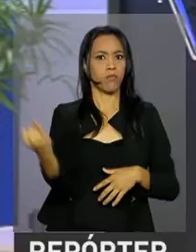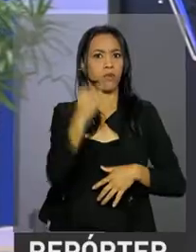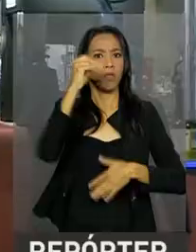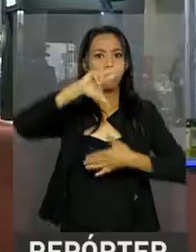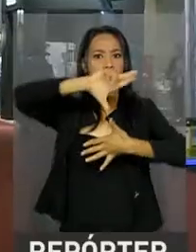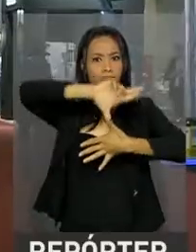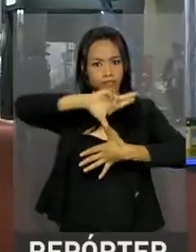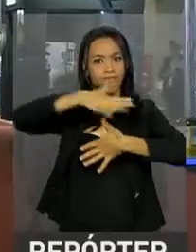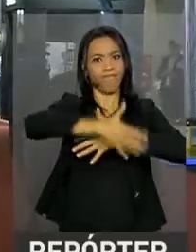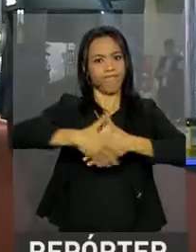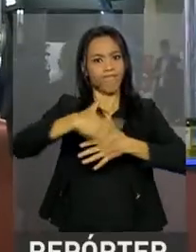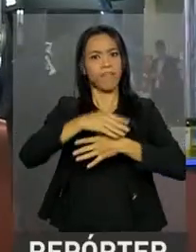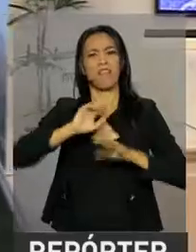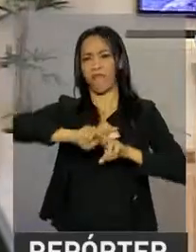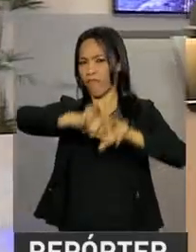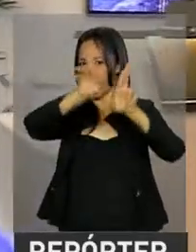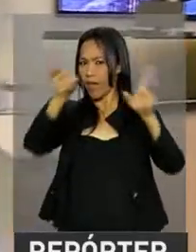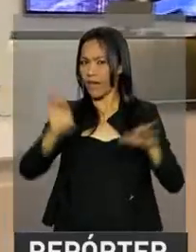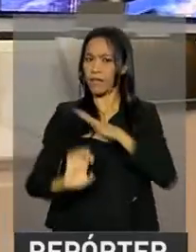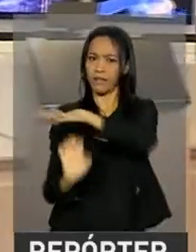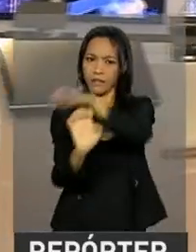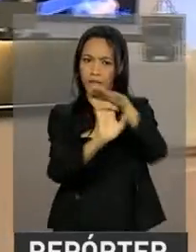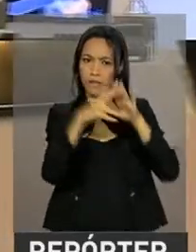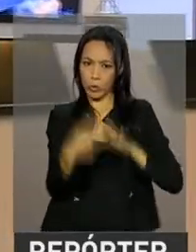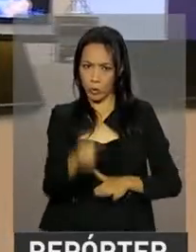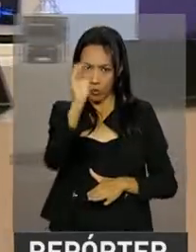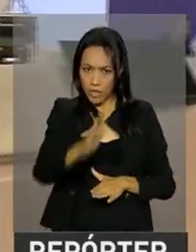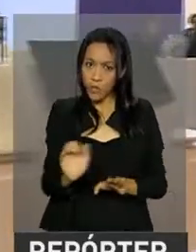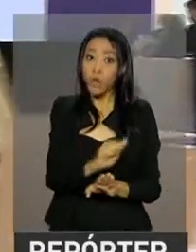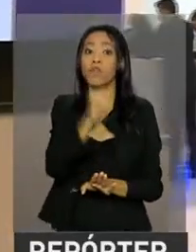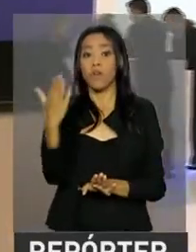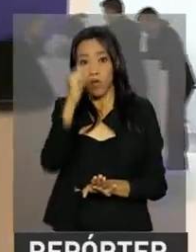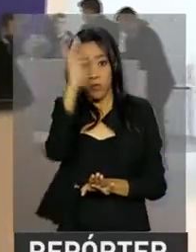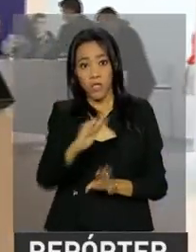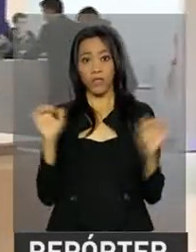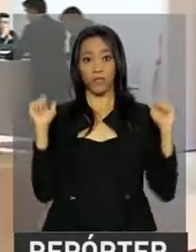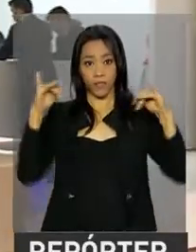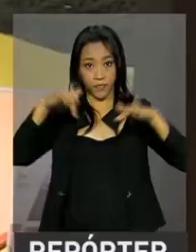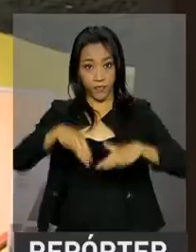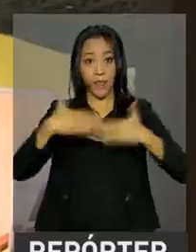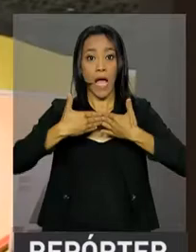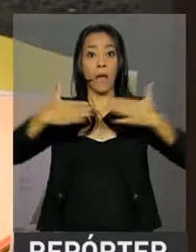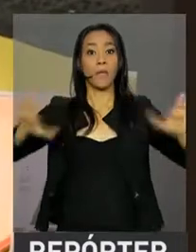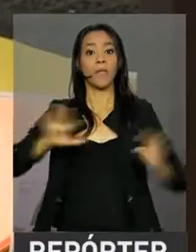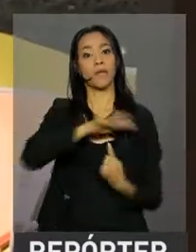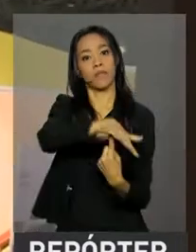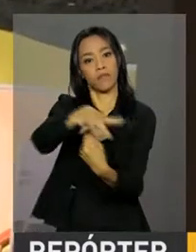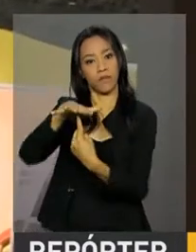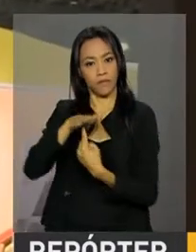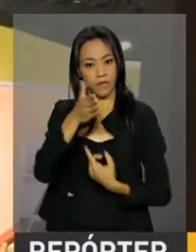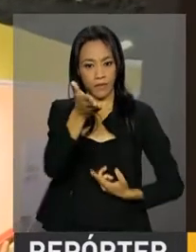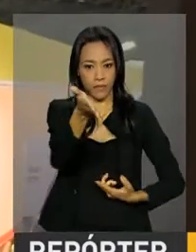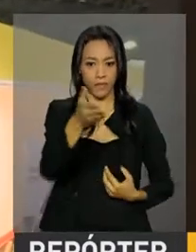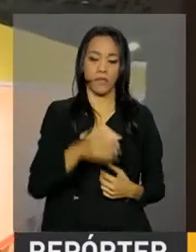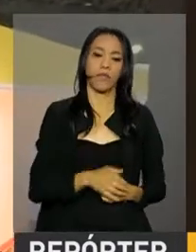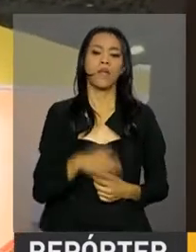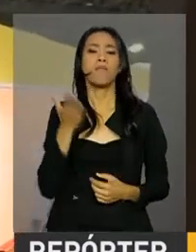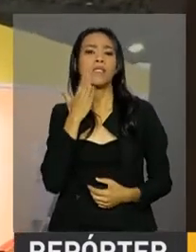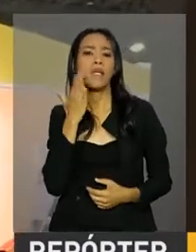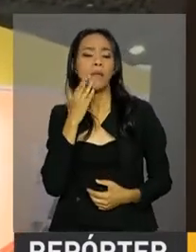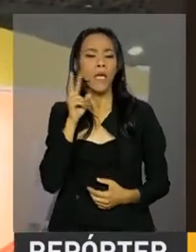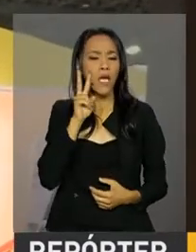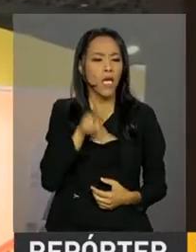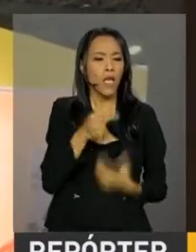empresas nacionais e internacionais abriram o primeiro dia da exposição no Rio de Janeiro. Fiz, na verdade, para ver as novidades sobre